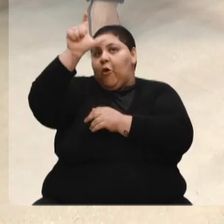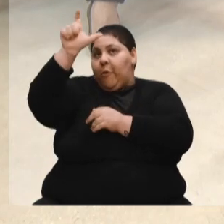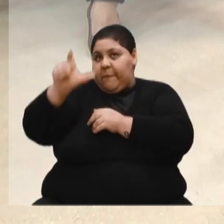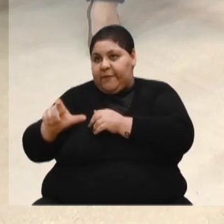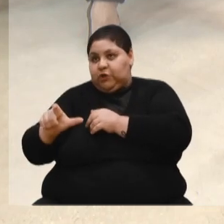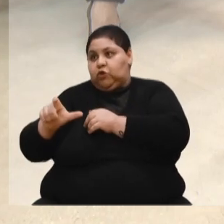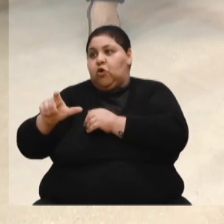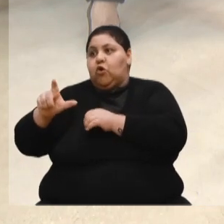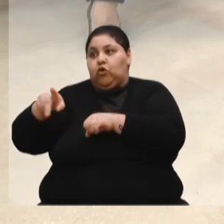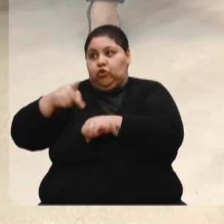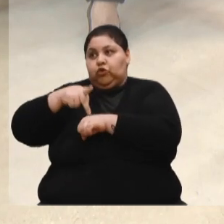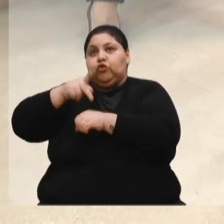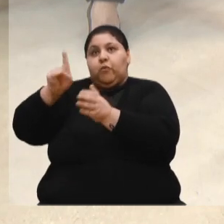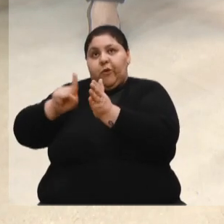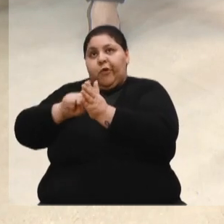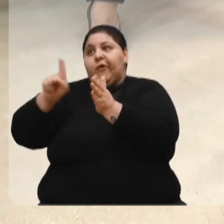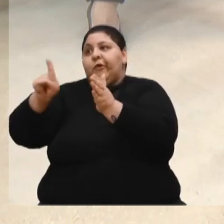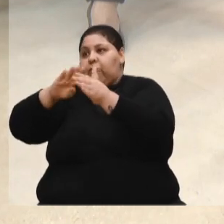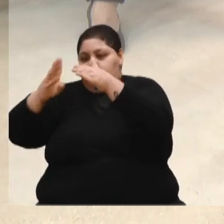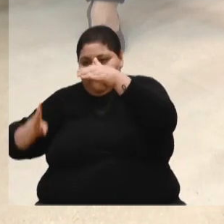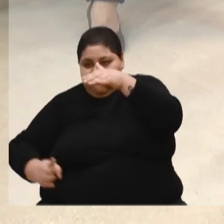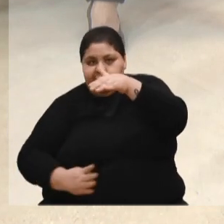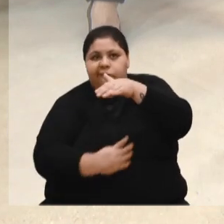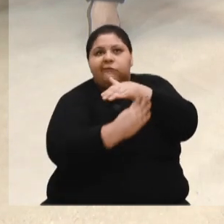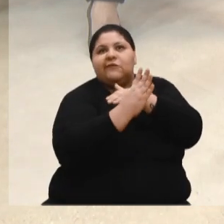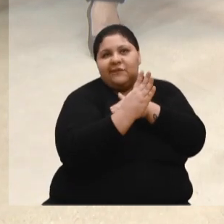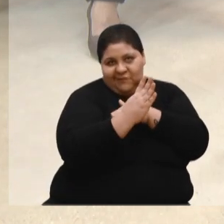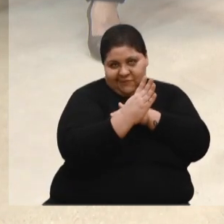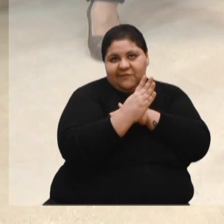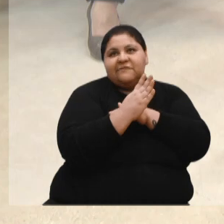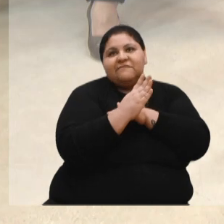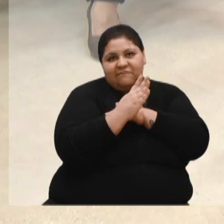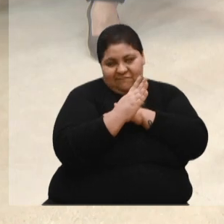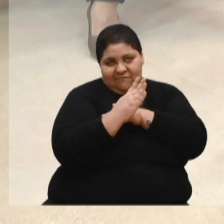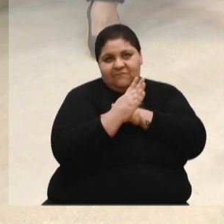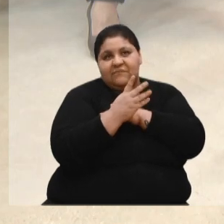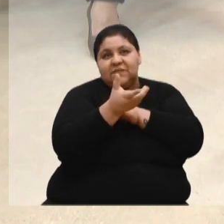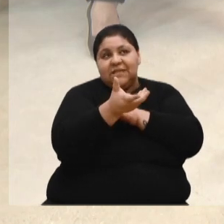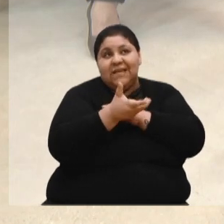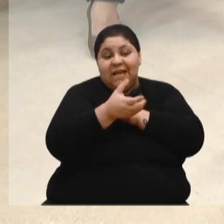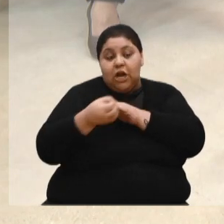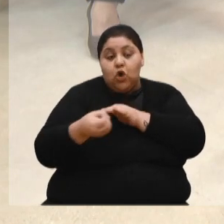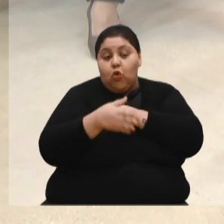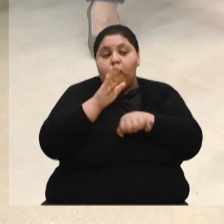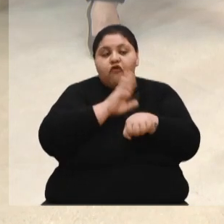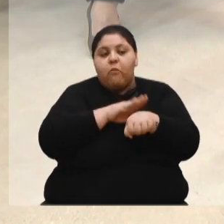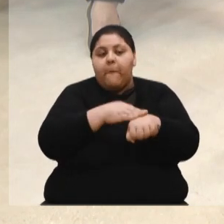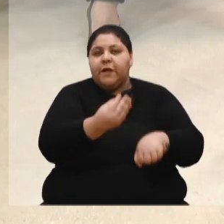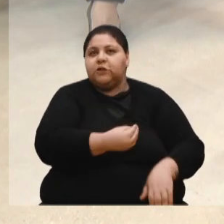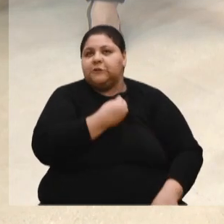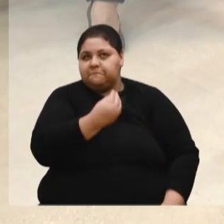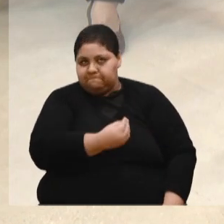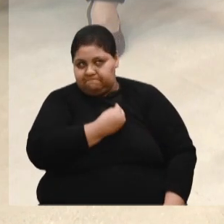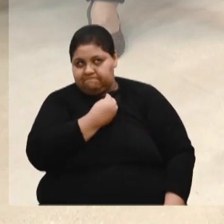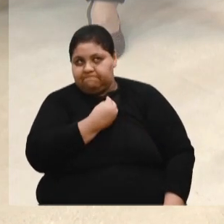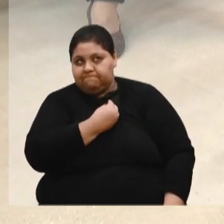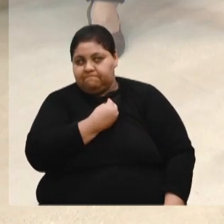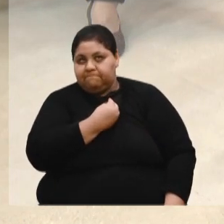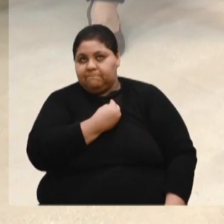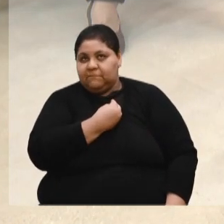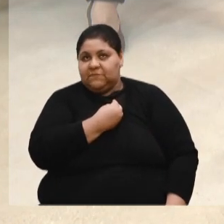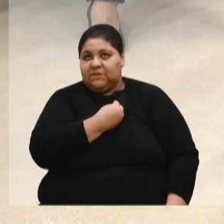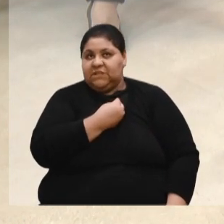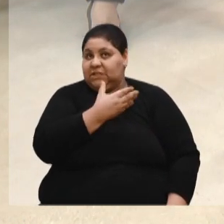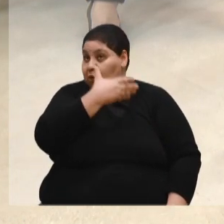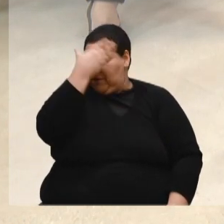sai de um país, de um continente para outro, em busca de um novo momento de vida e que não deixa